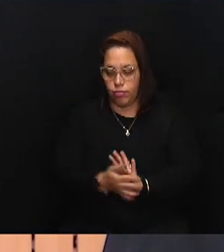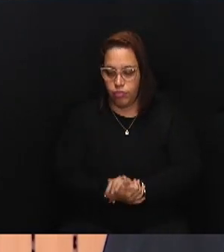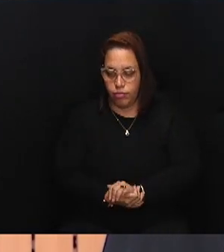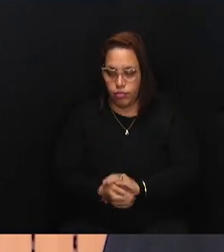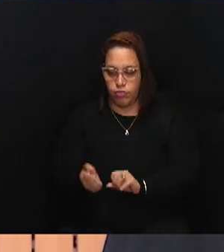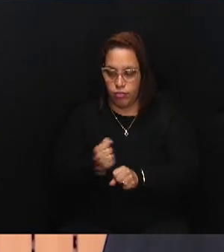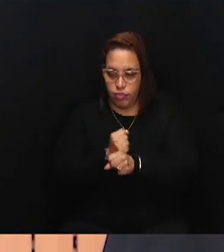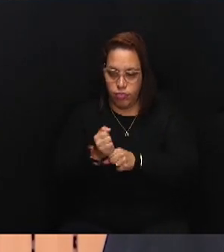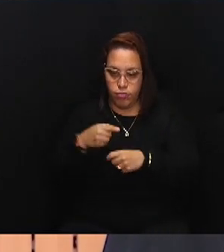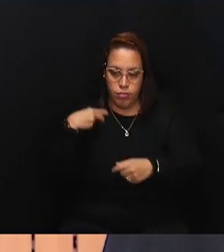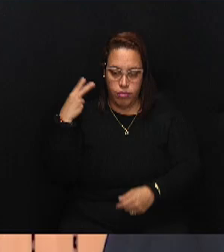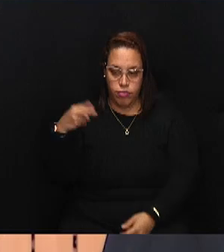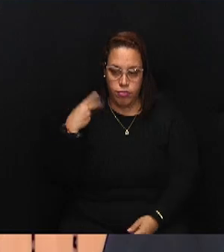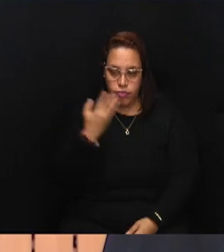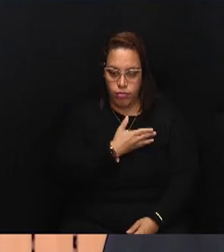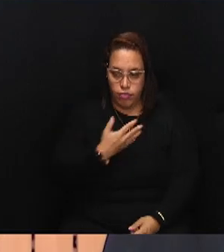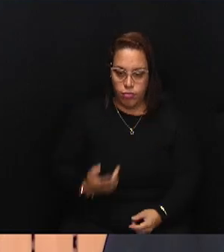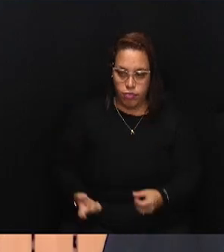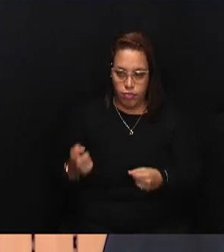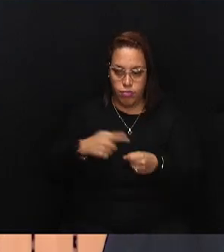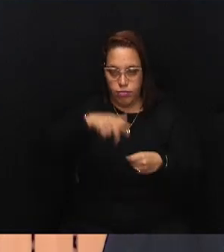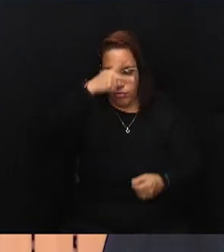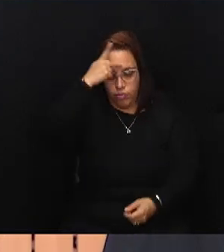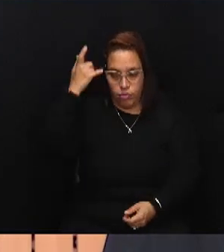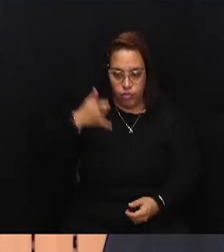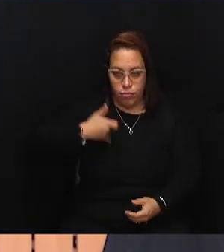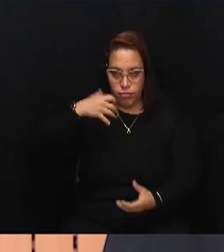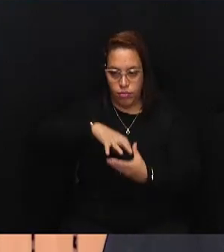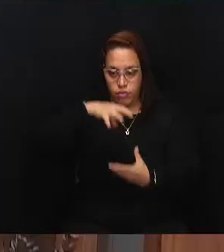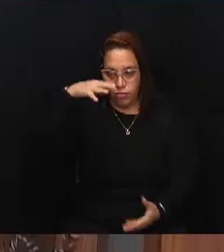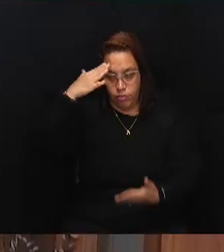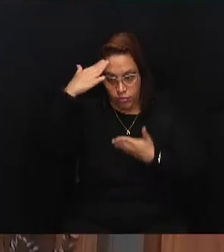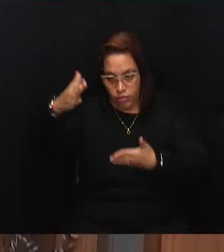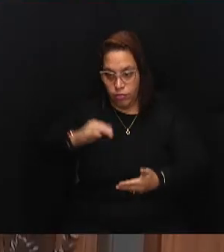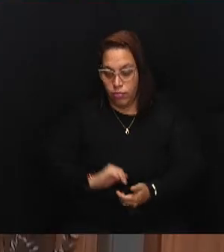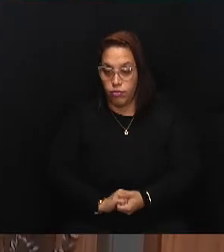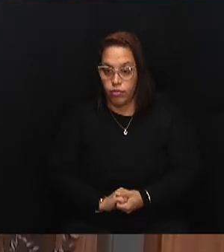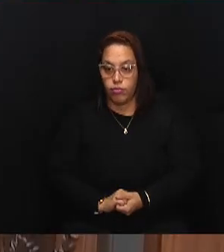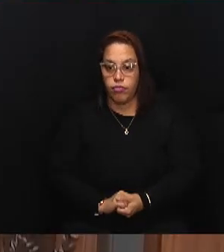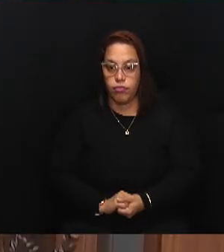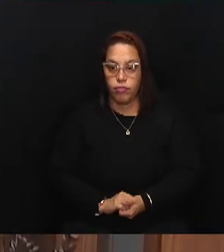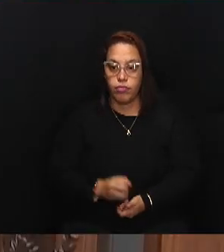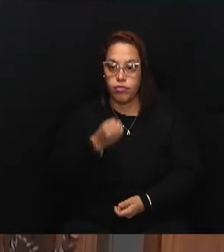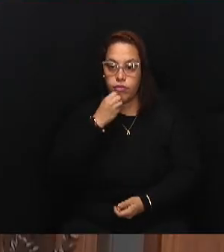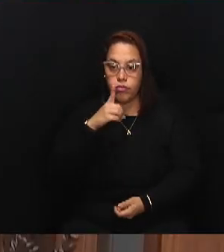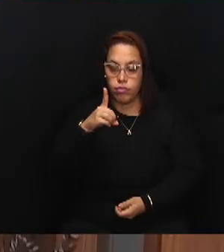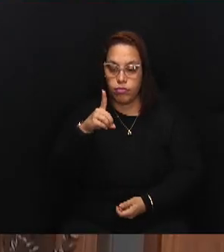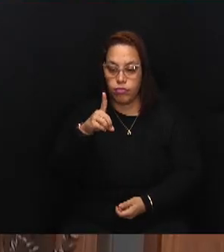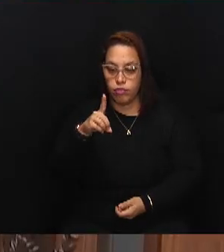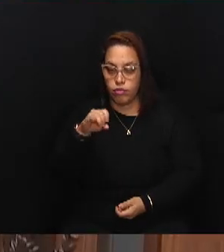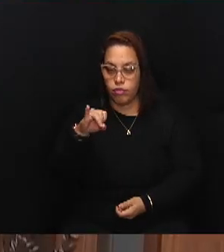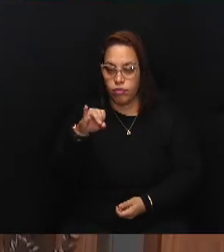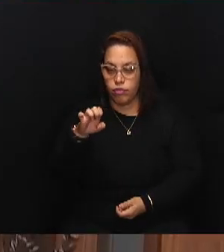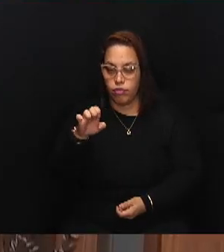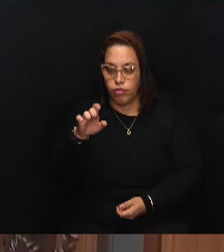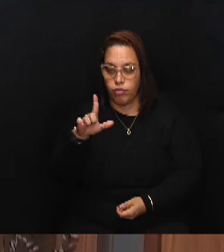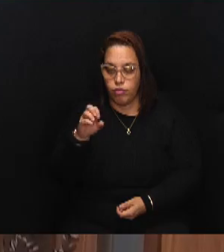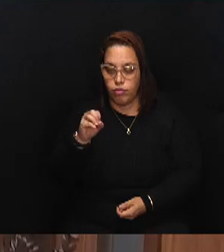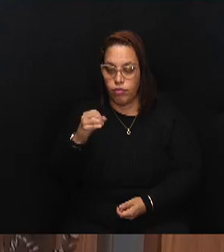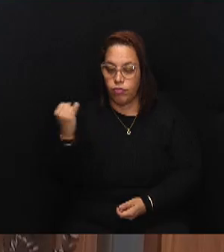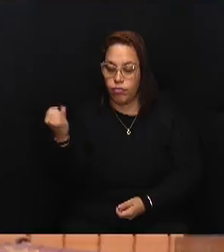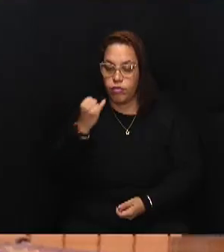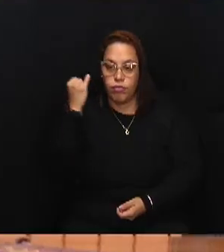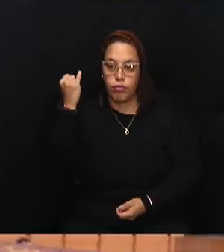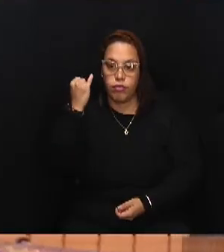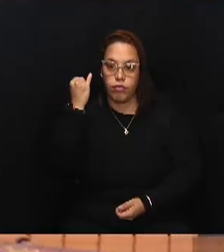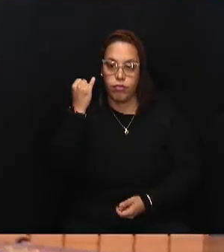construindo muitas políticas públicas voltadas para a pessoa idosa. Não, muito bem, Diego, o que você acabou de falar aí. Eu acho que a importância é muito